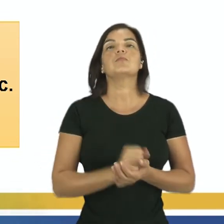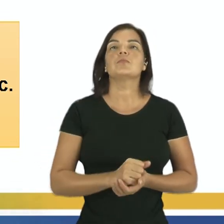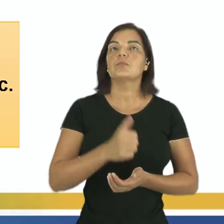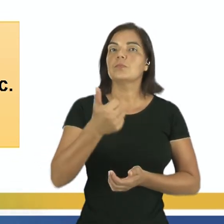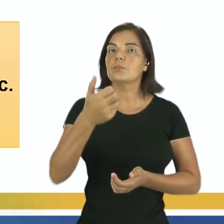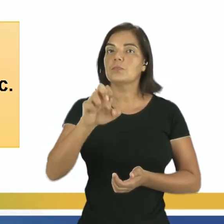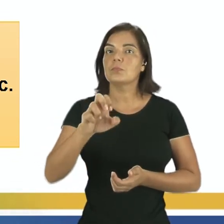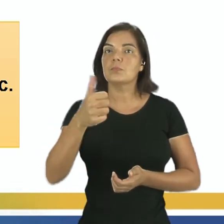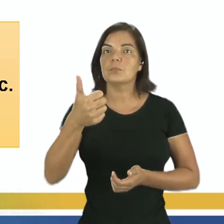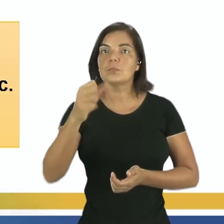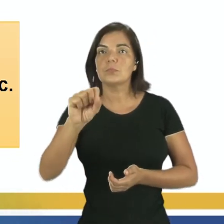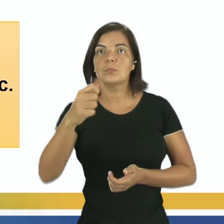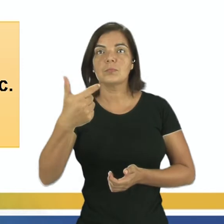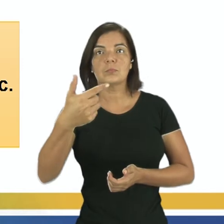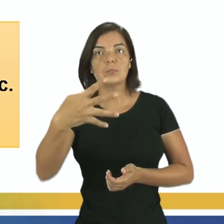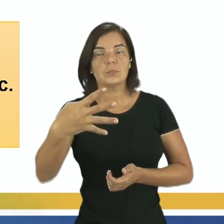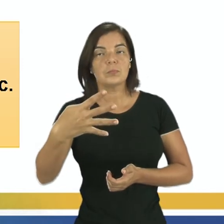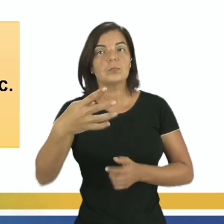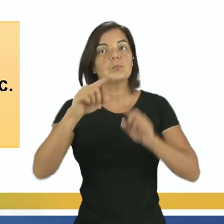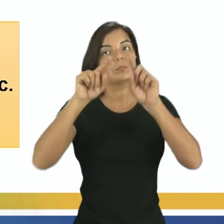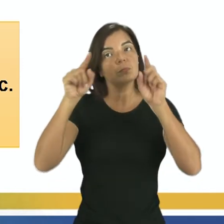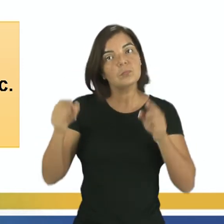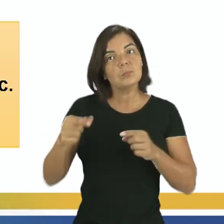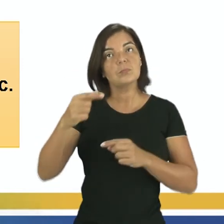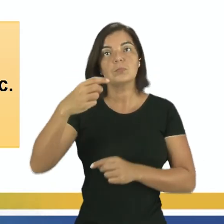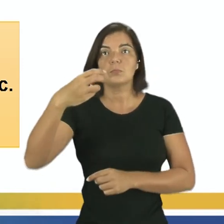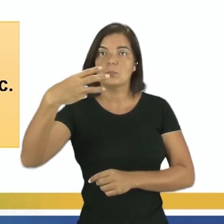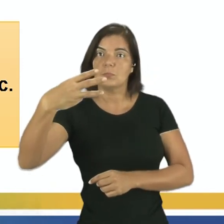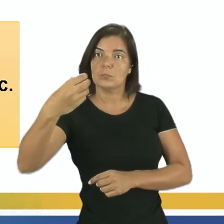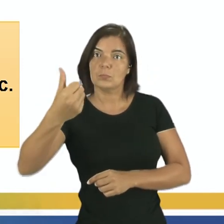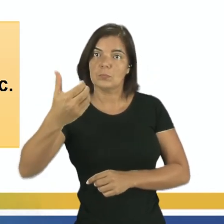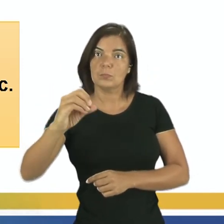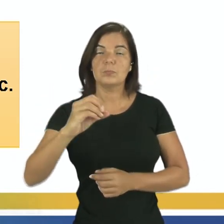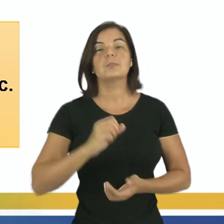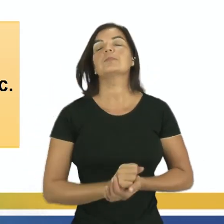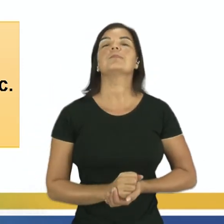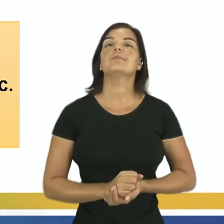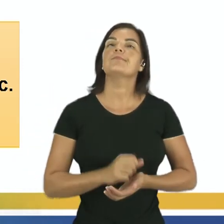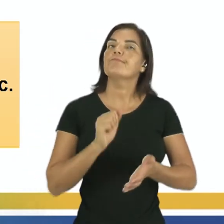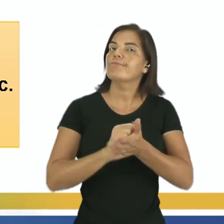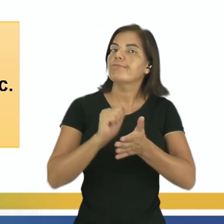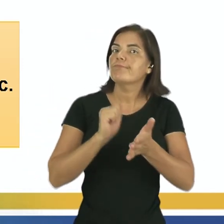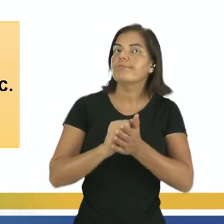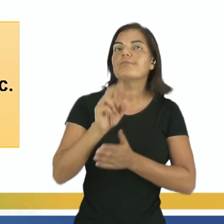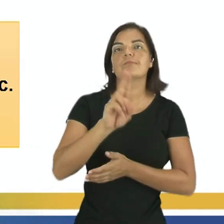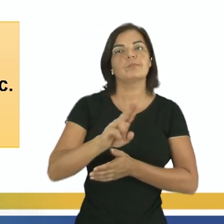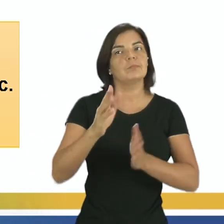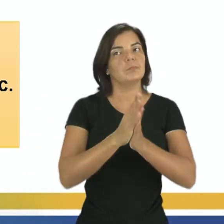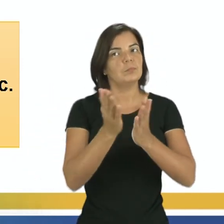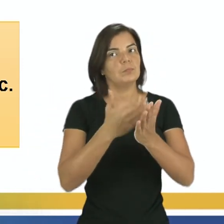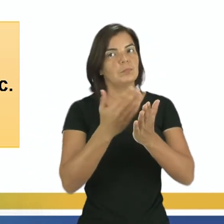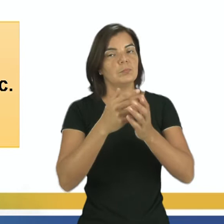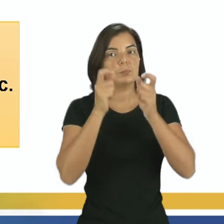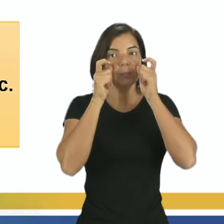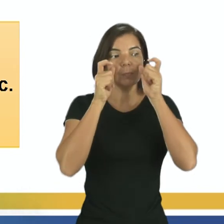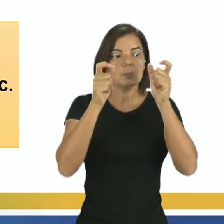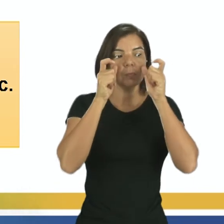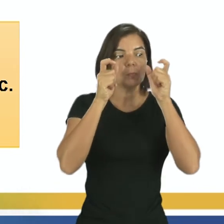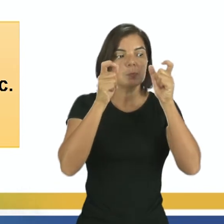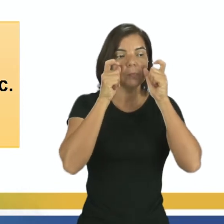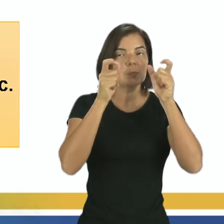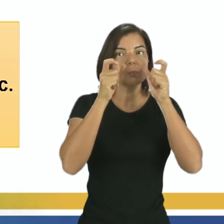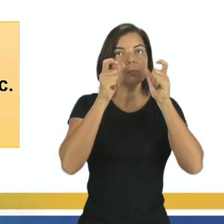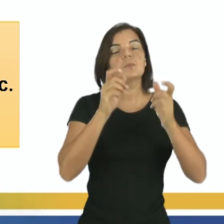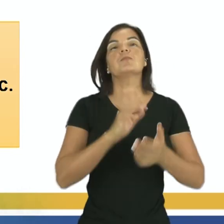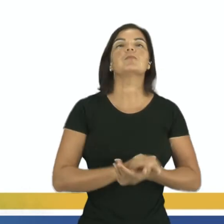15, 18 e 24, fecha parênteses, igual a 360. É uma notação muito utilizada pelos livros, então é bom você ficar ligado nessa notação